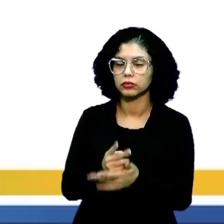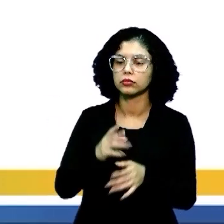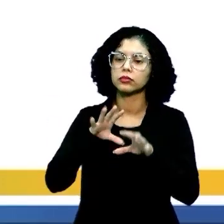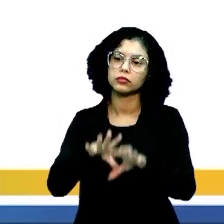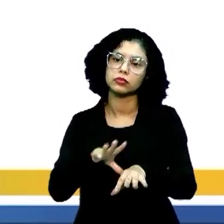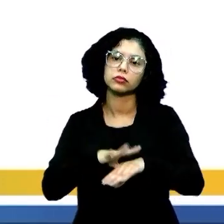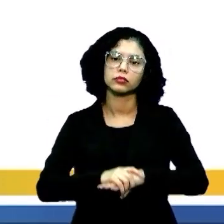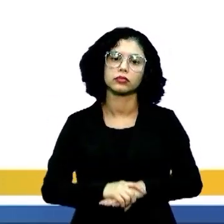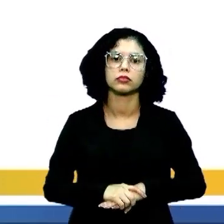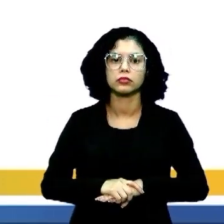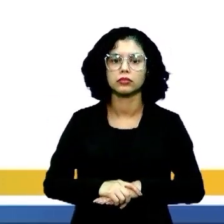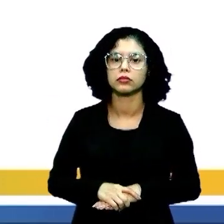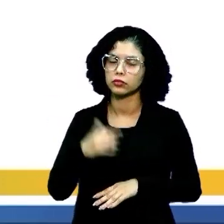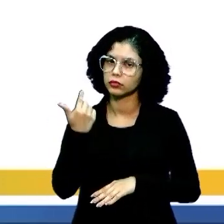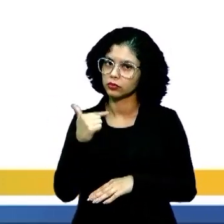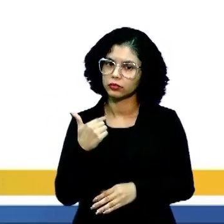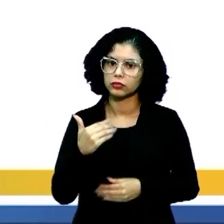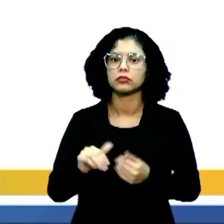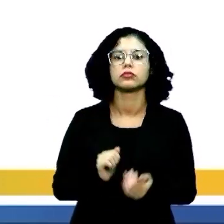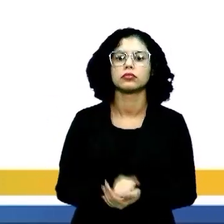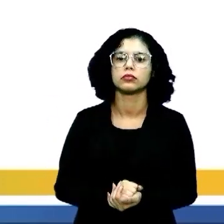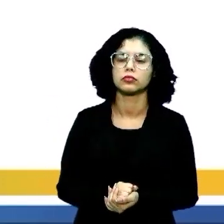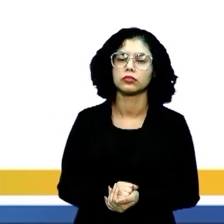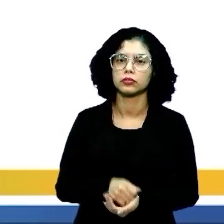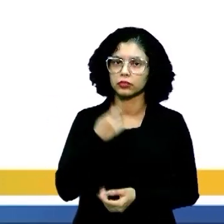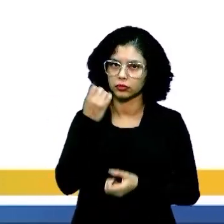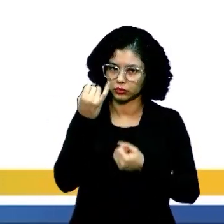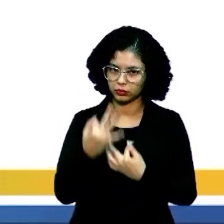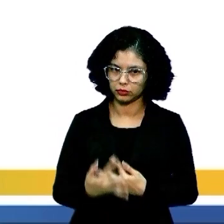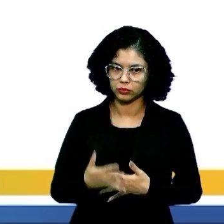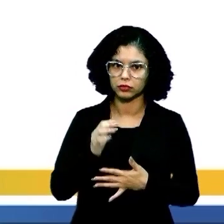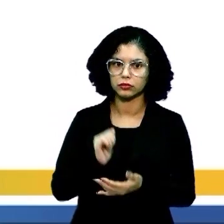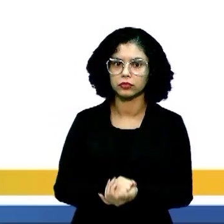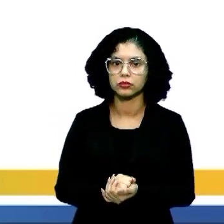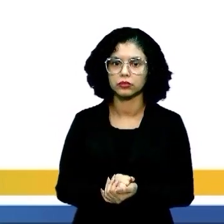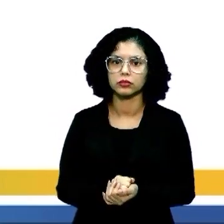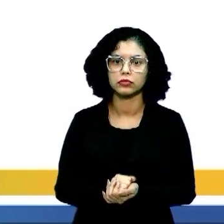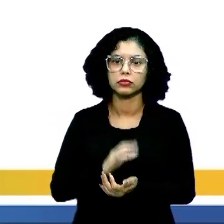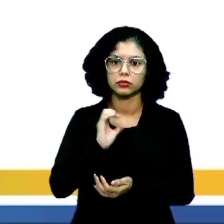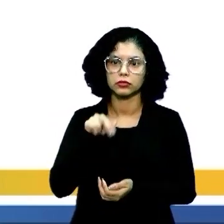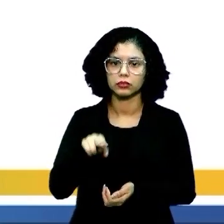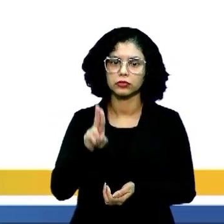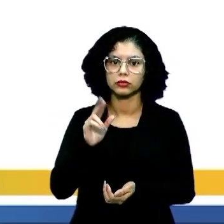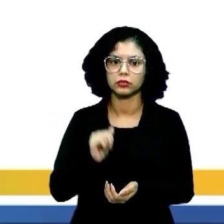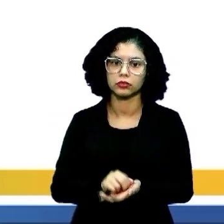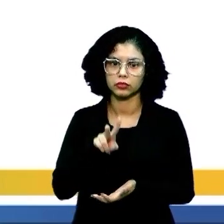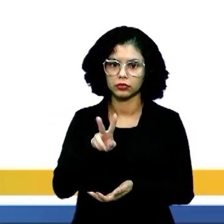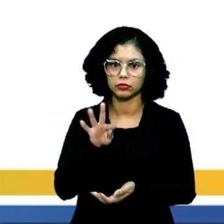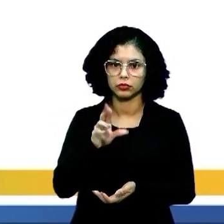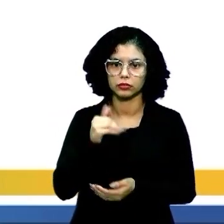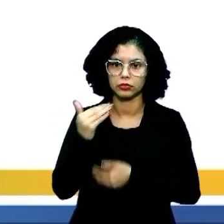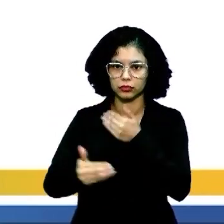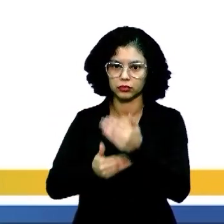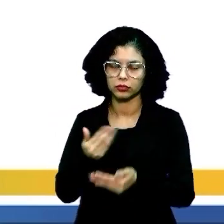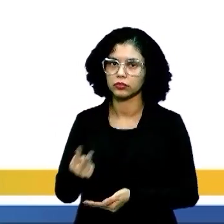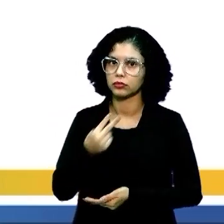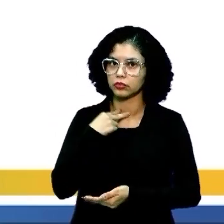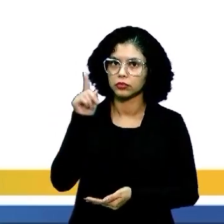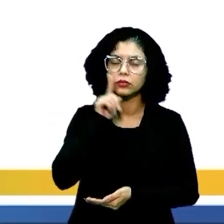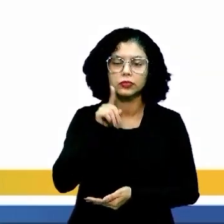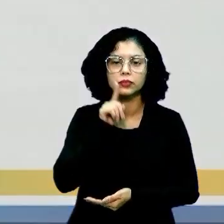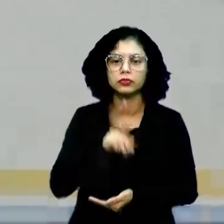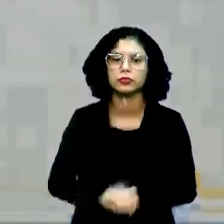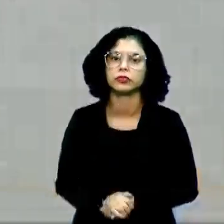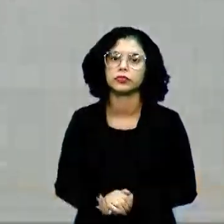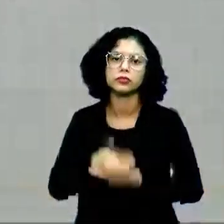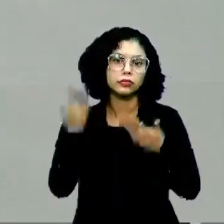assim, sem ter provas reais que justificassem tal ataque, a ONU decidiu vetar o processo de ocupação dos Estados